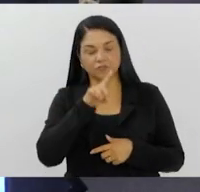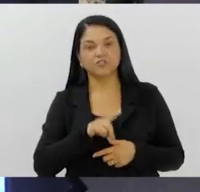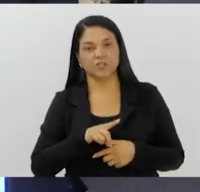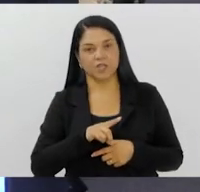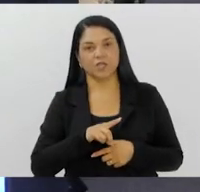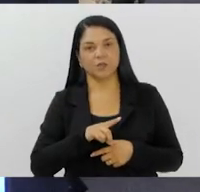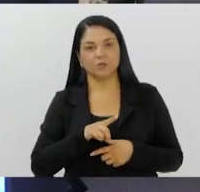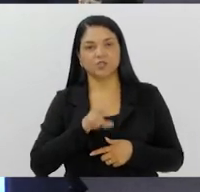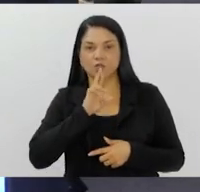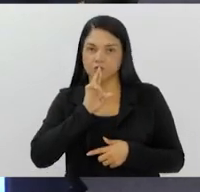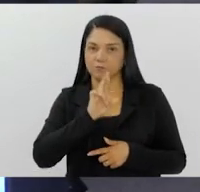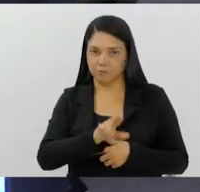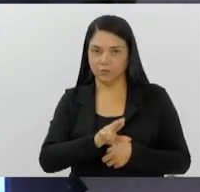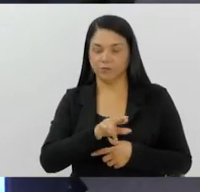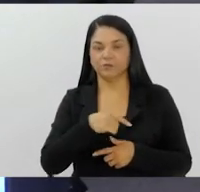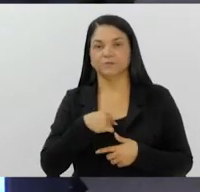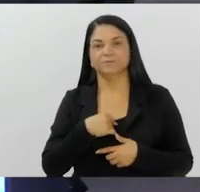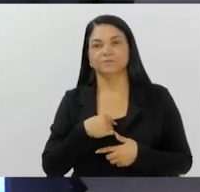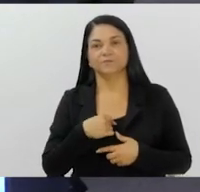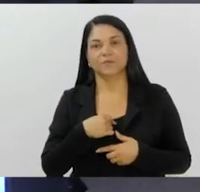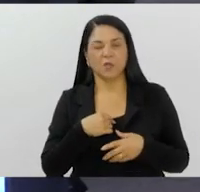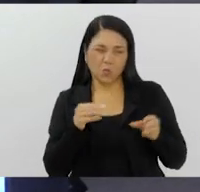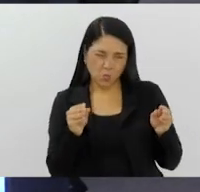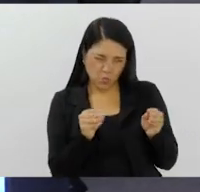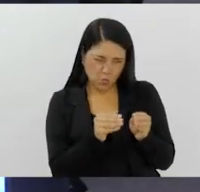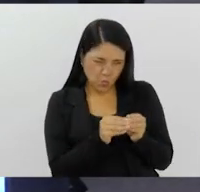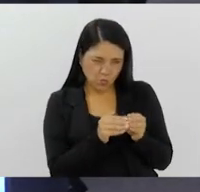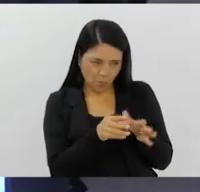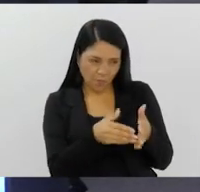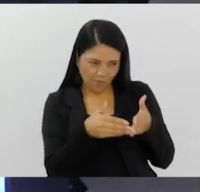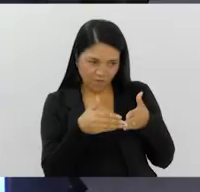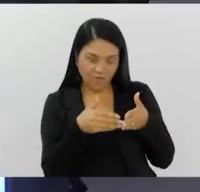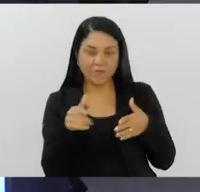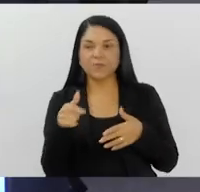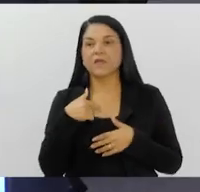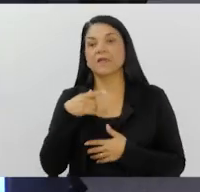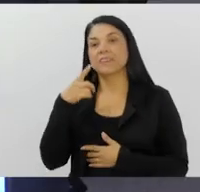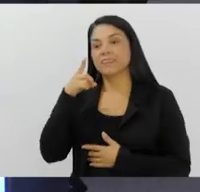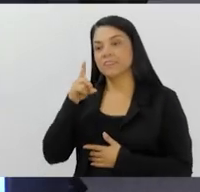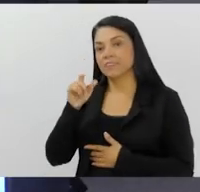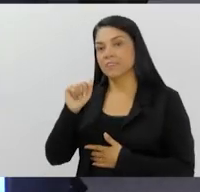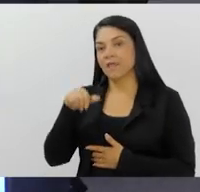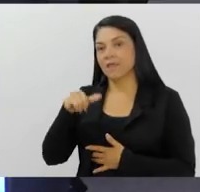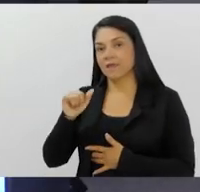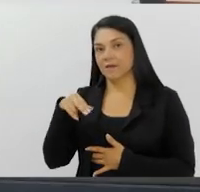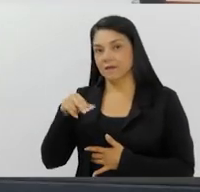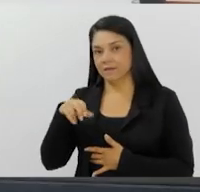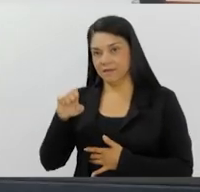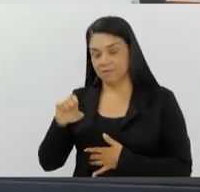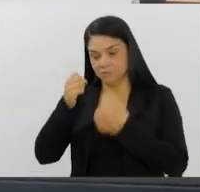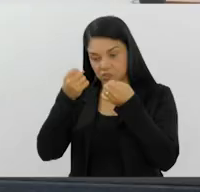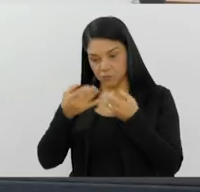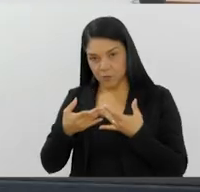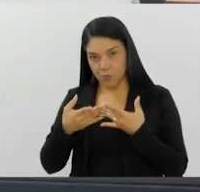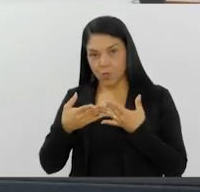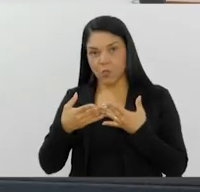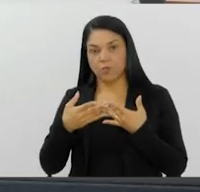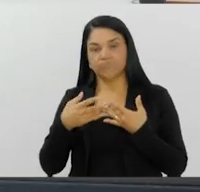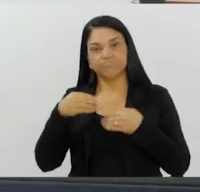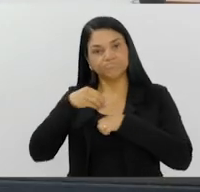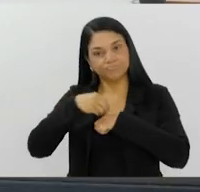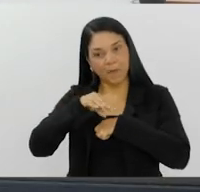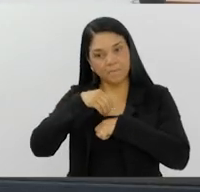hipotecar curto por favor ao que passou ae e sem dúvida alguma é